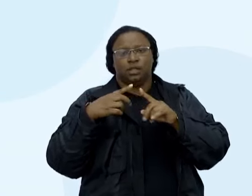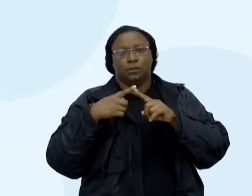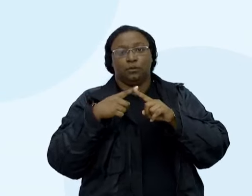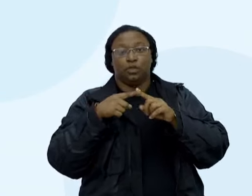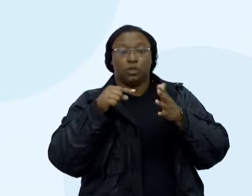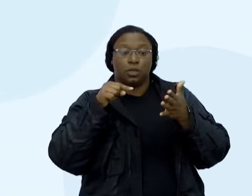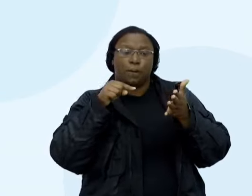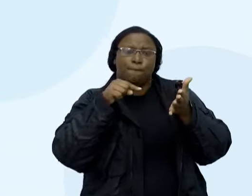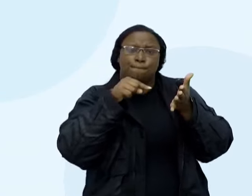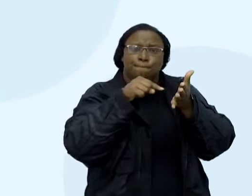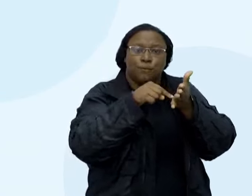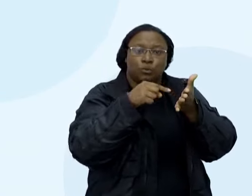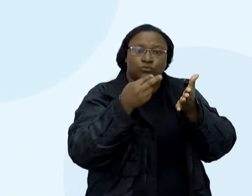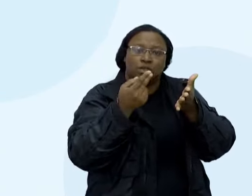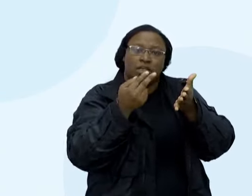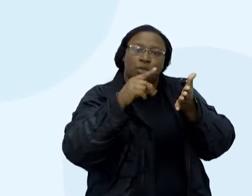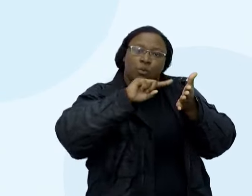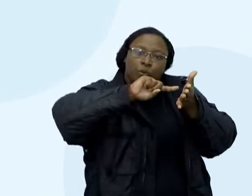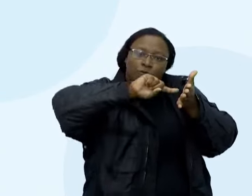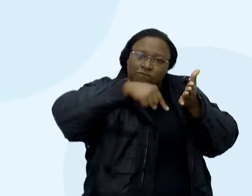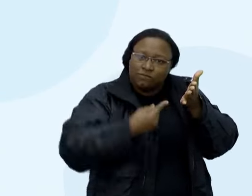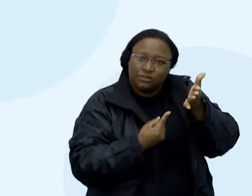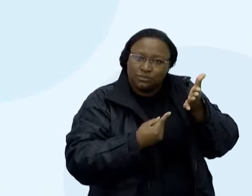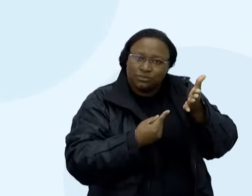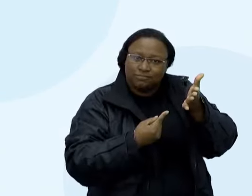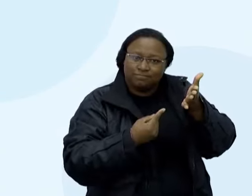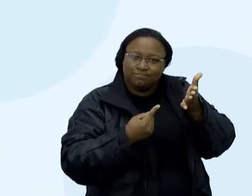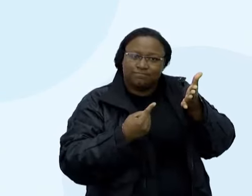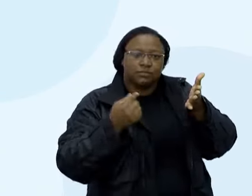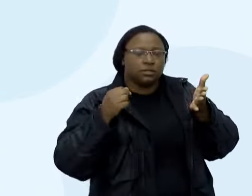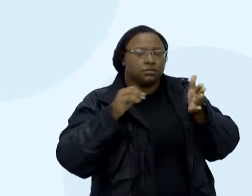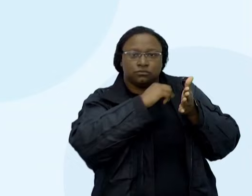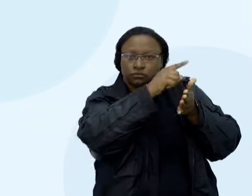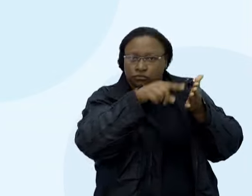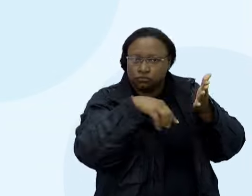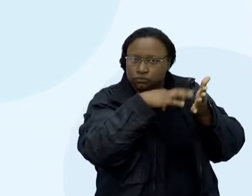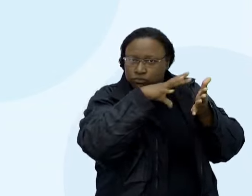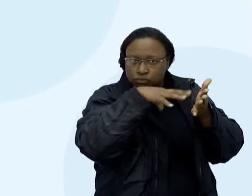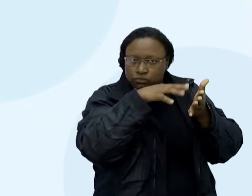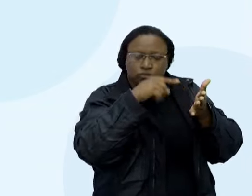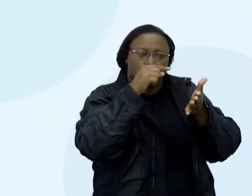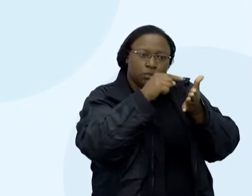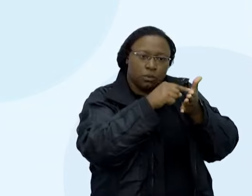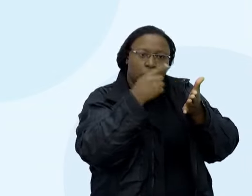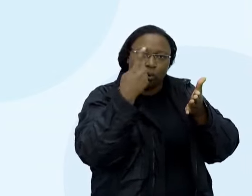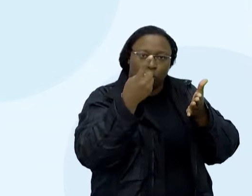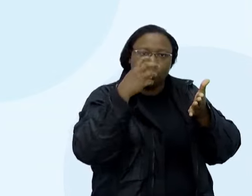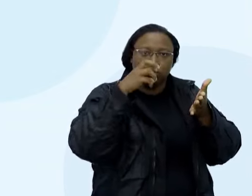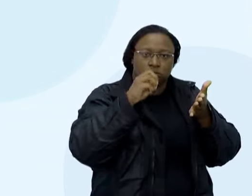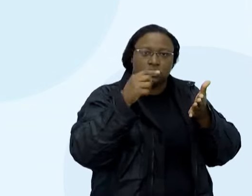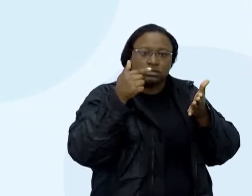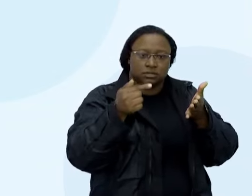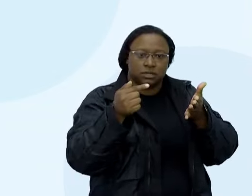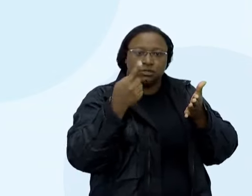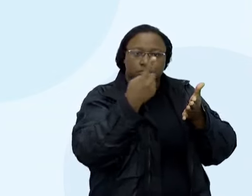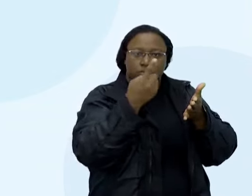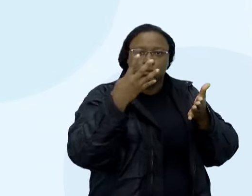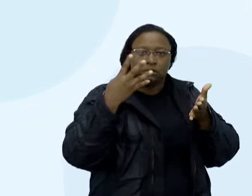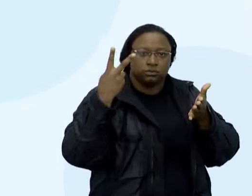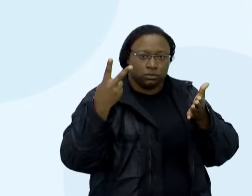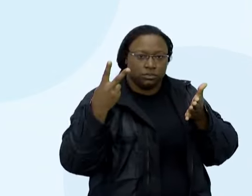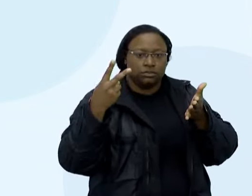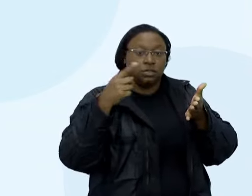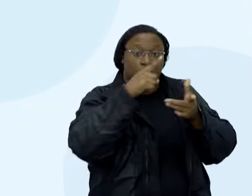na calculadora é vírgula, né? Então a gente vai digitar tudo. 107.142 dividido por 630. Agora sim, quanto deu?